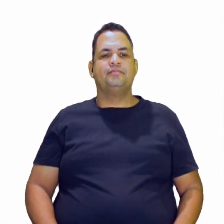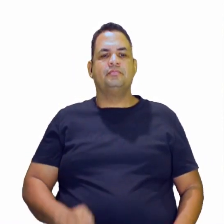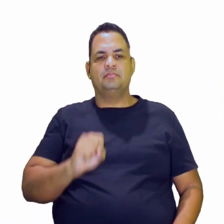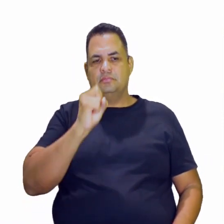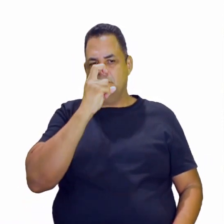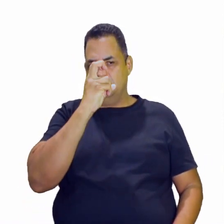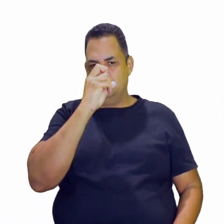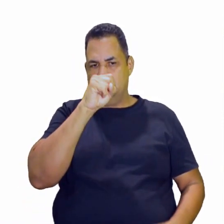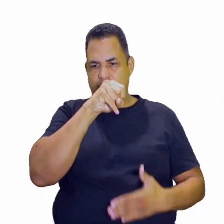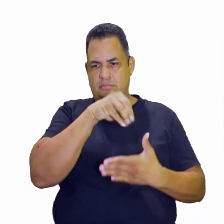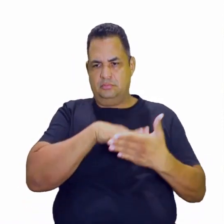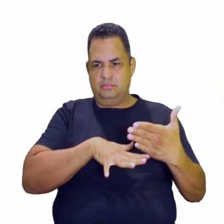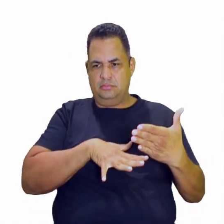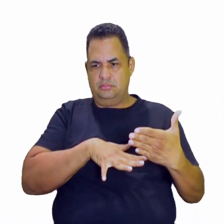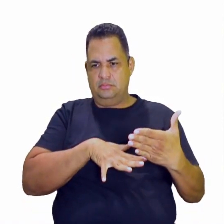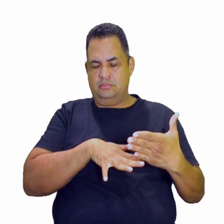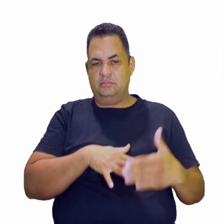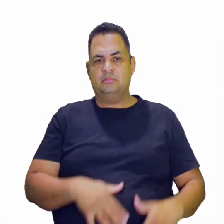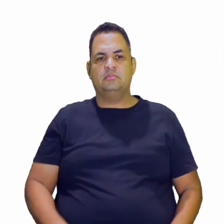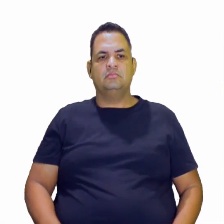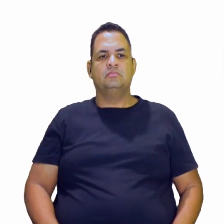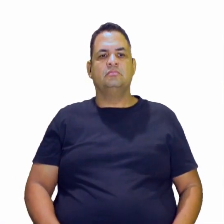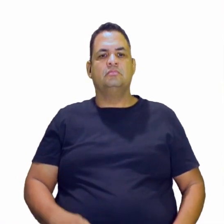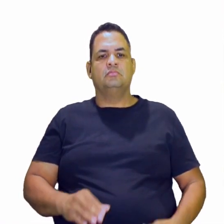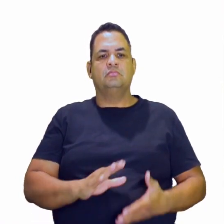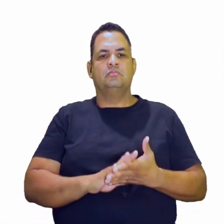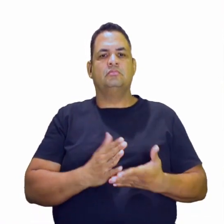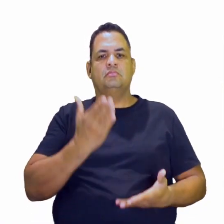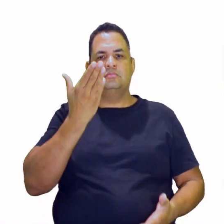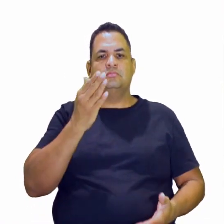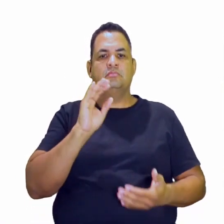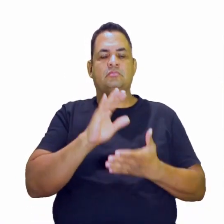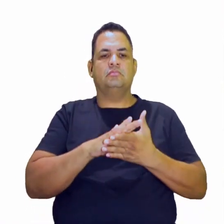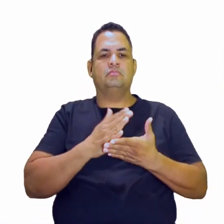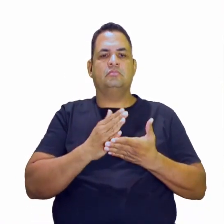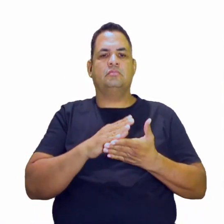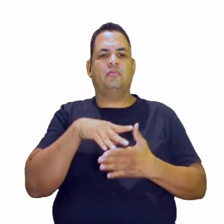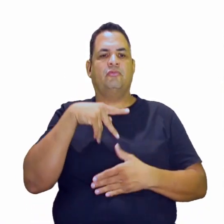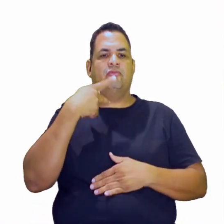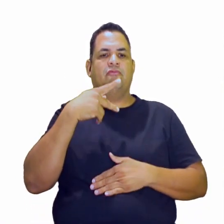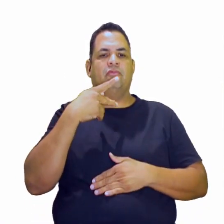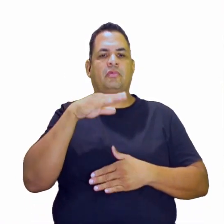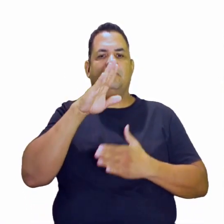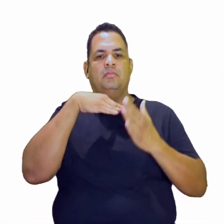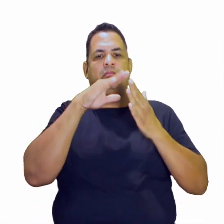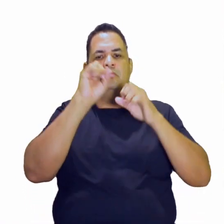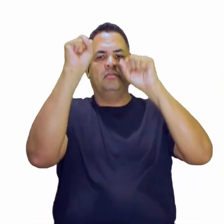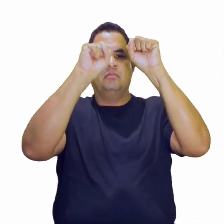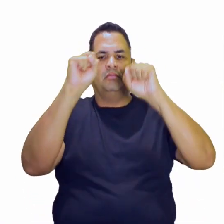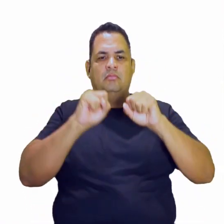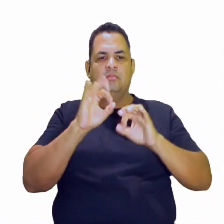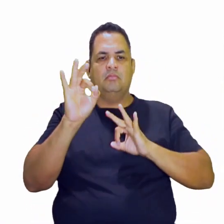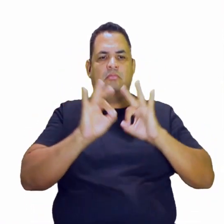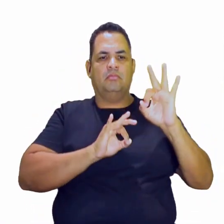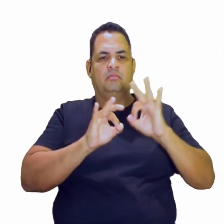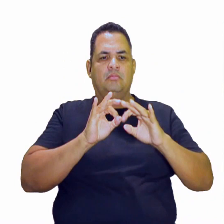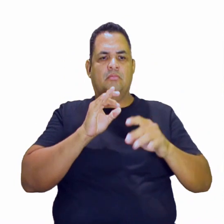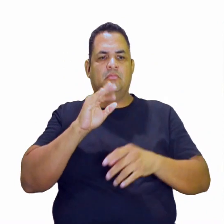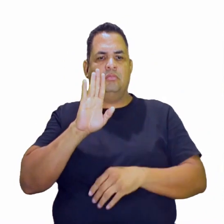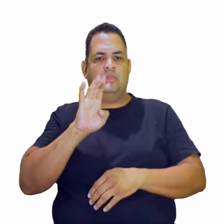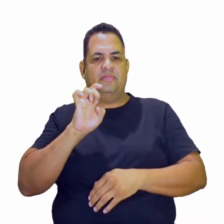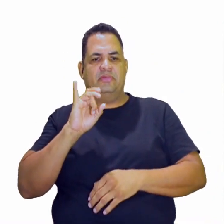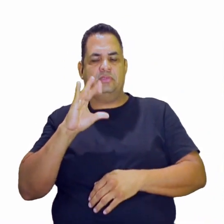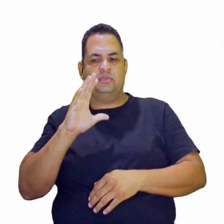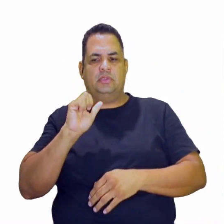5 alternativas. Arte de rua. Se trata de pinturas, esculturas, instalações